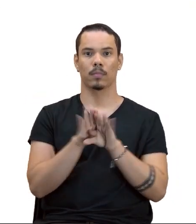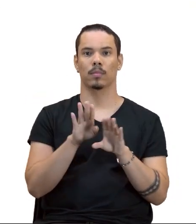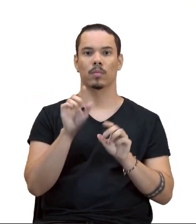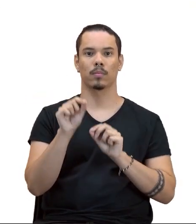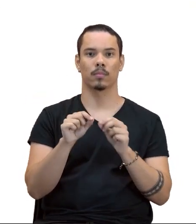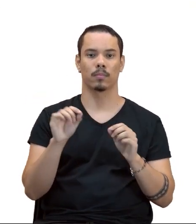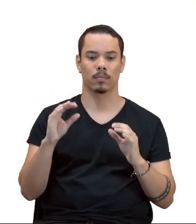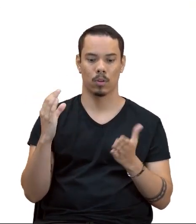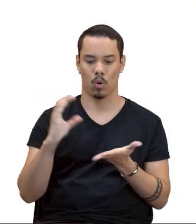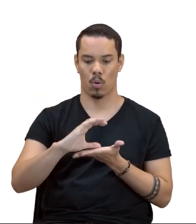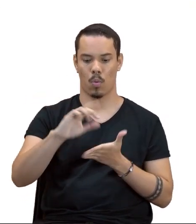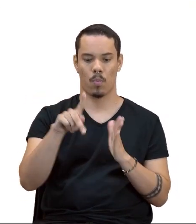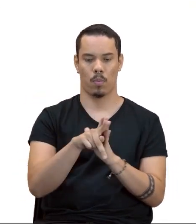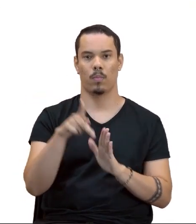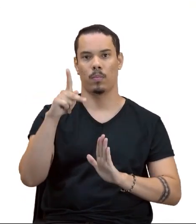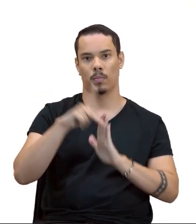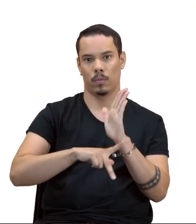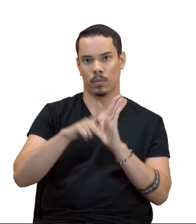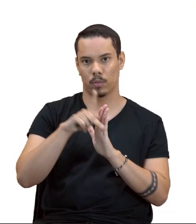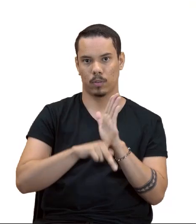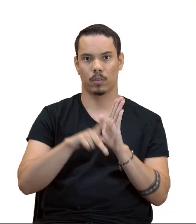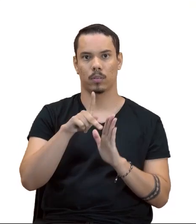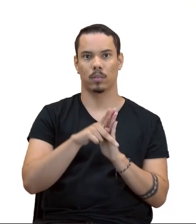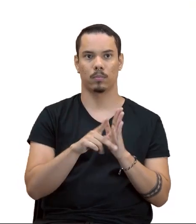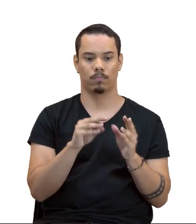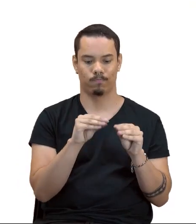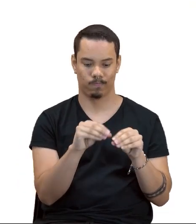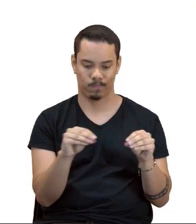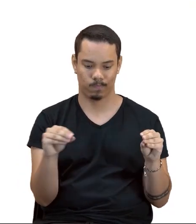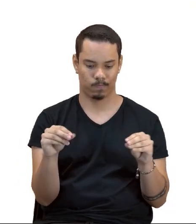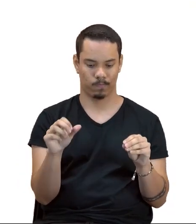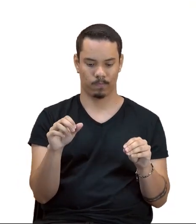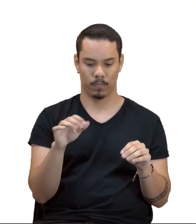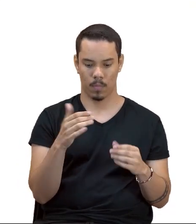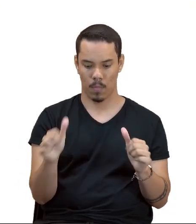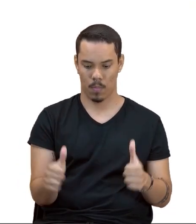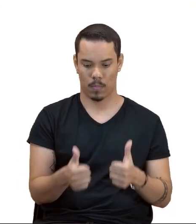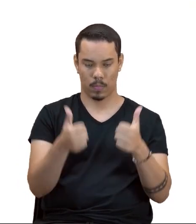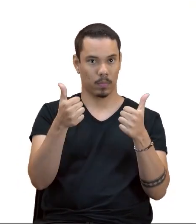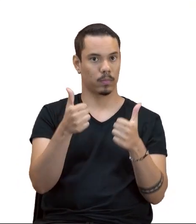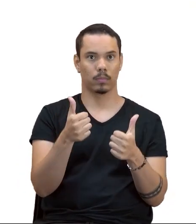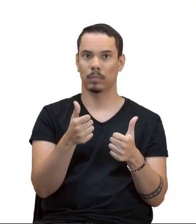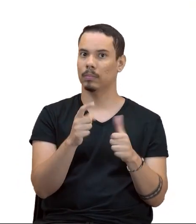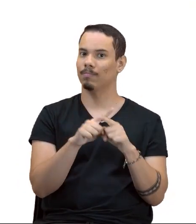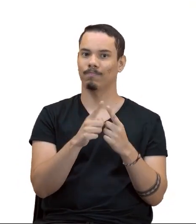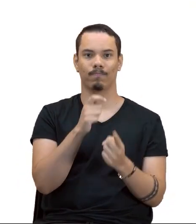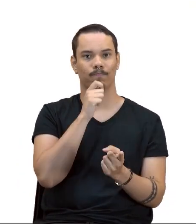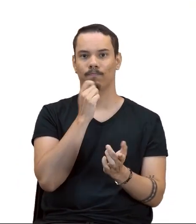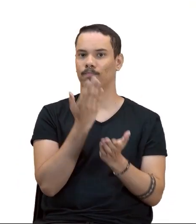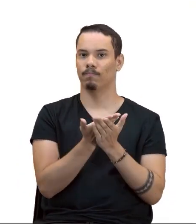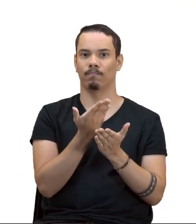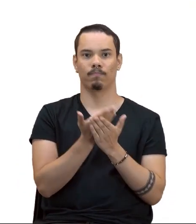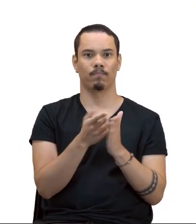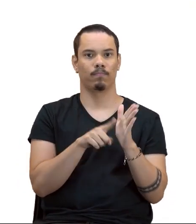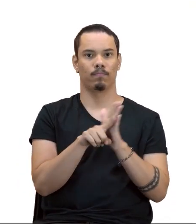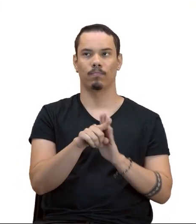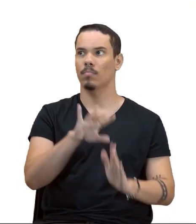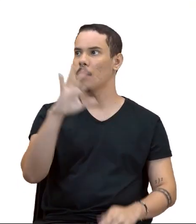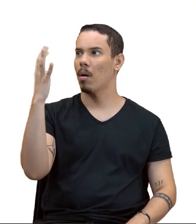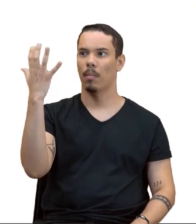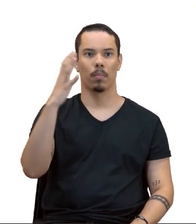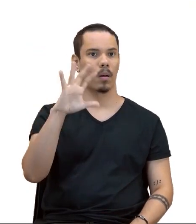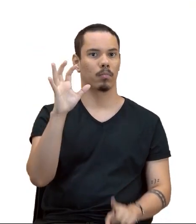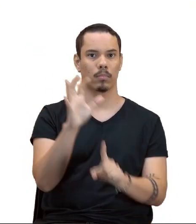implantação de projetos de assentamentos planejados, nem fizeram estudos técnicos dos impactos ambientais que